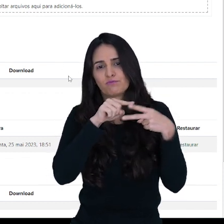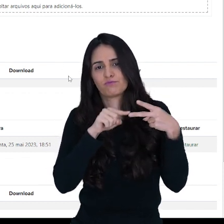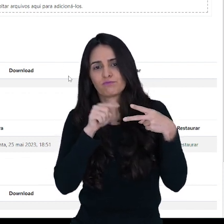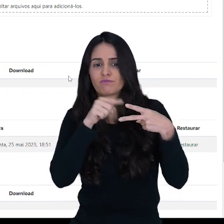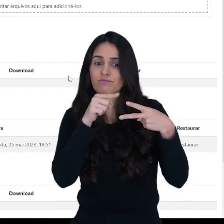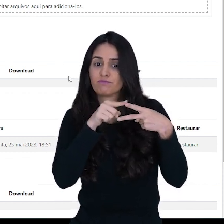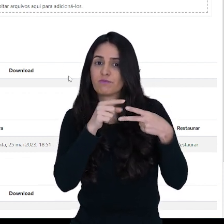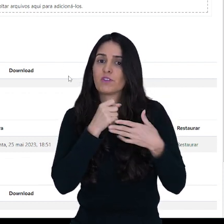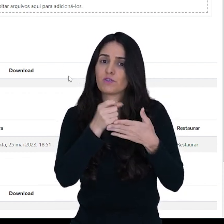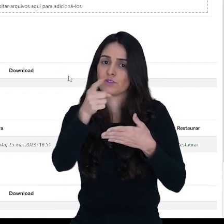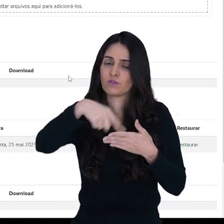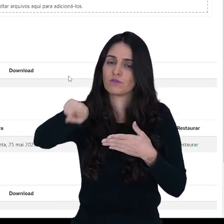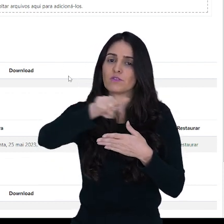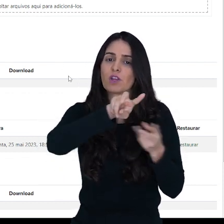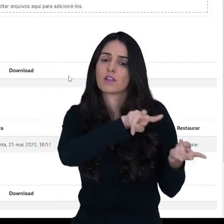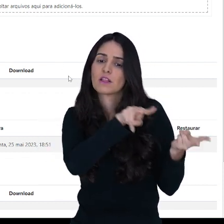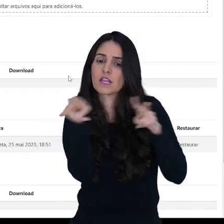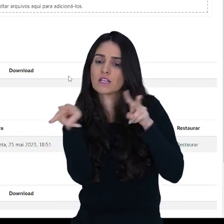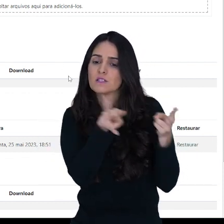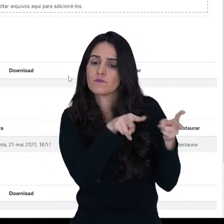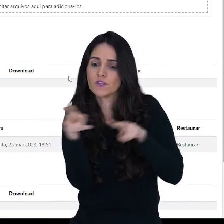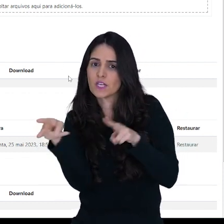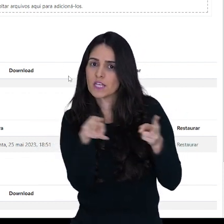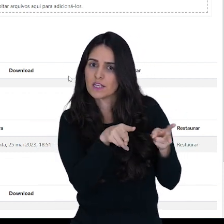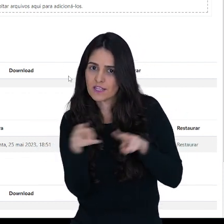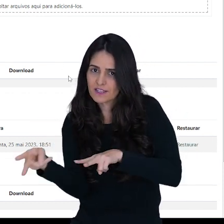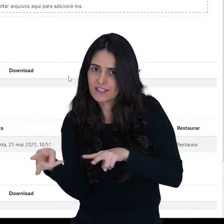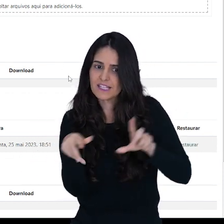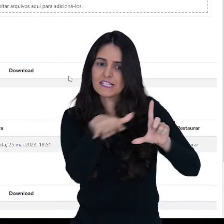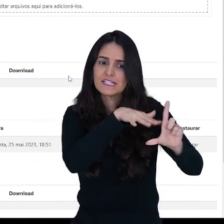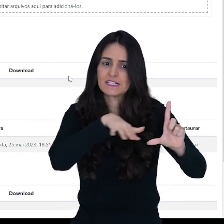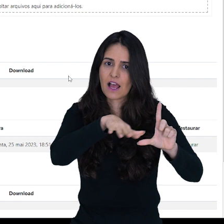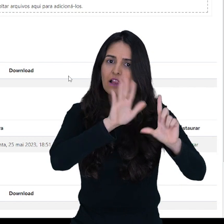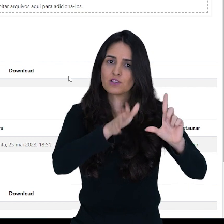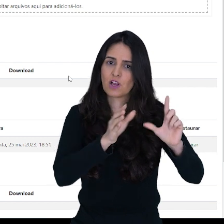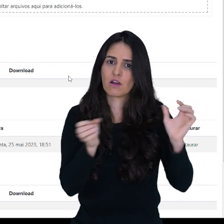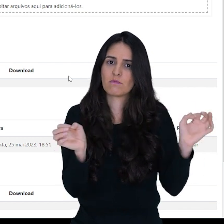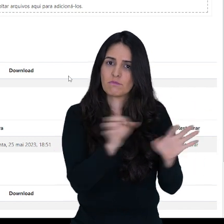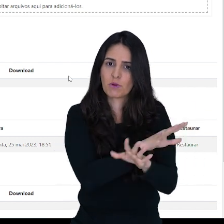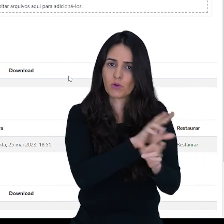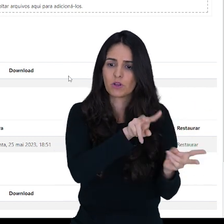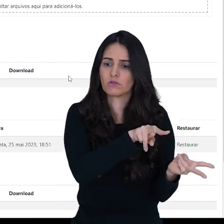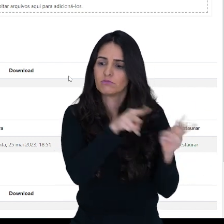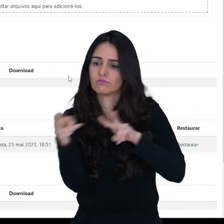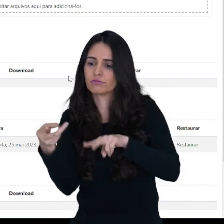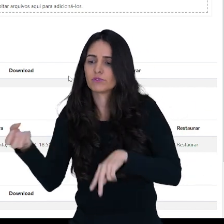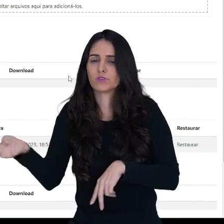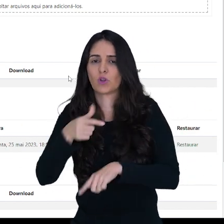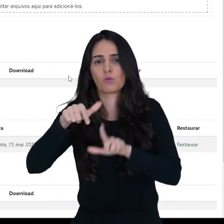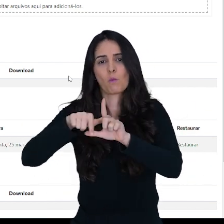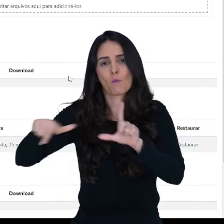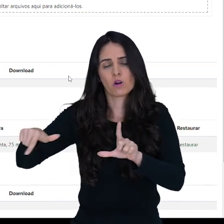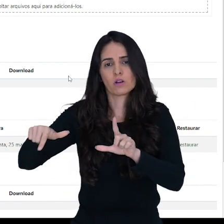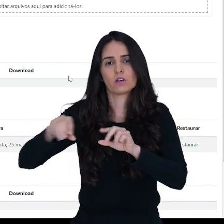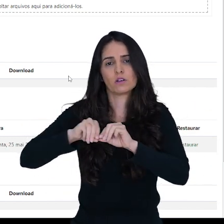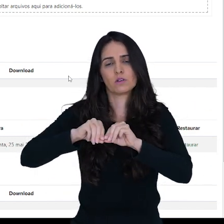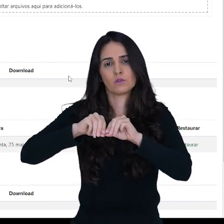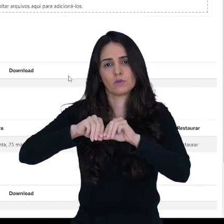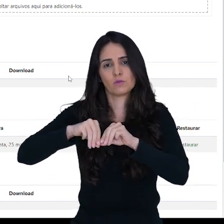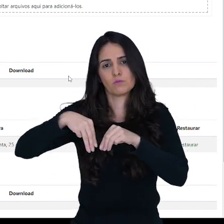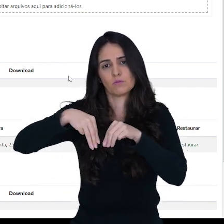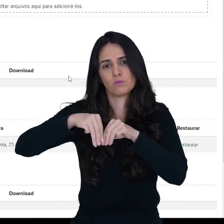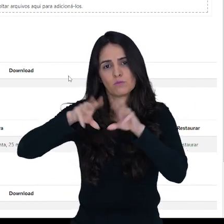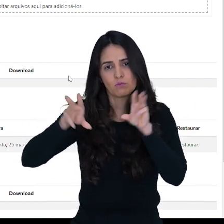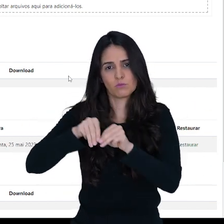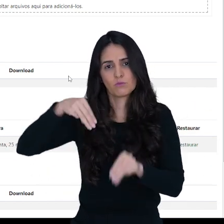mais simples e vai ajudar muito você a levar atividades conteúdos recursos que você já criou